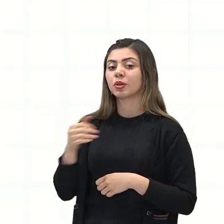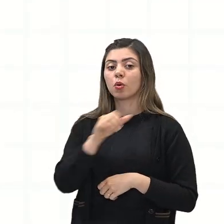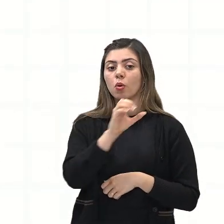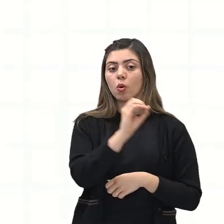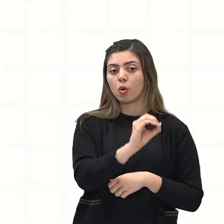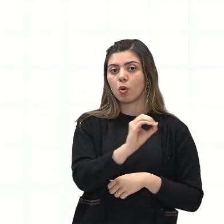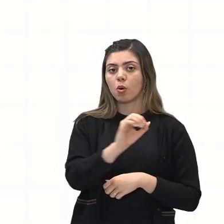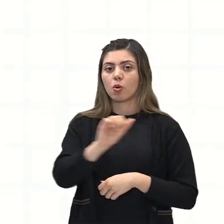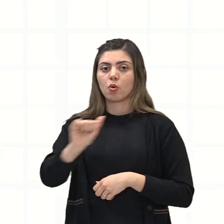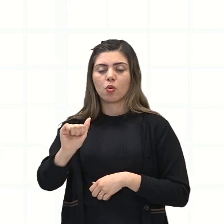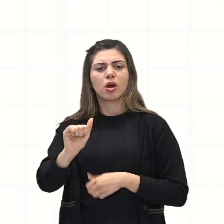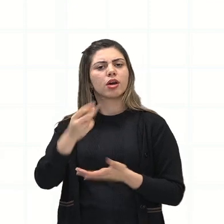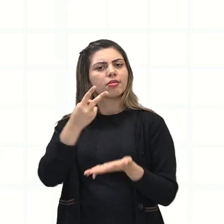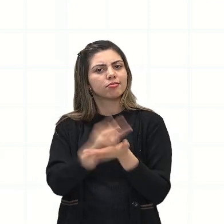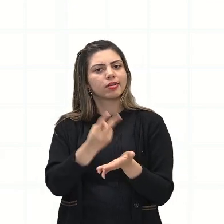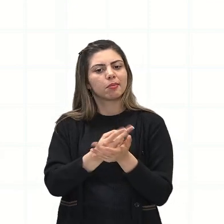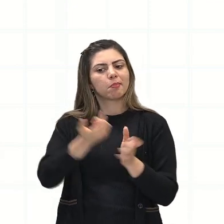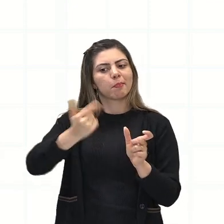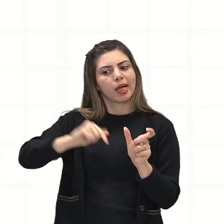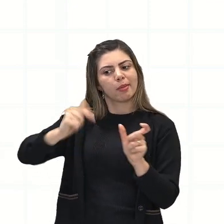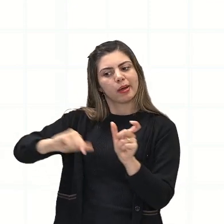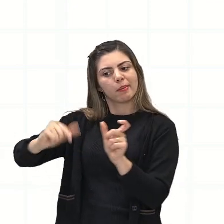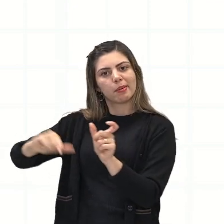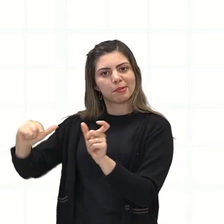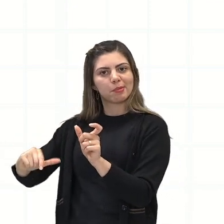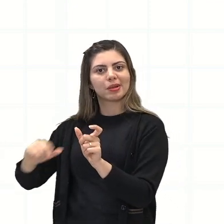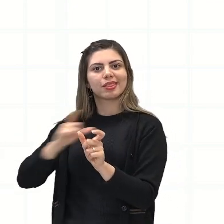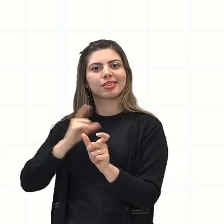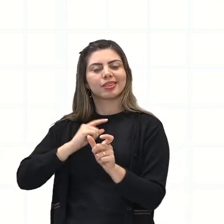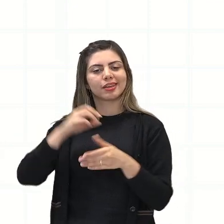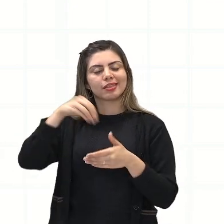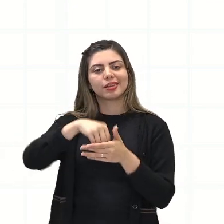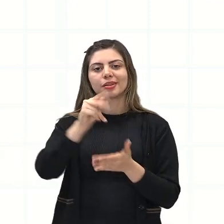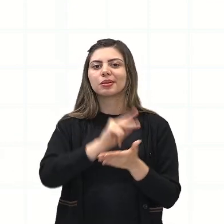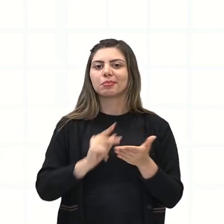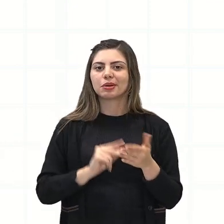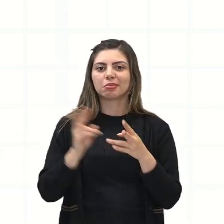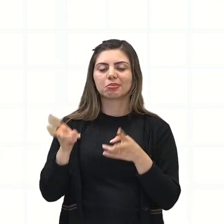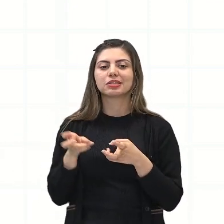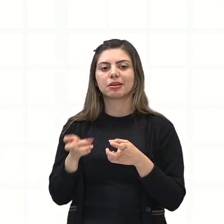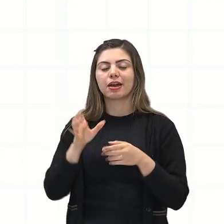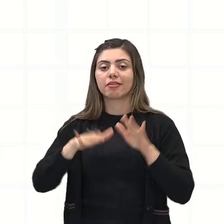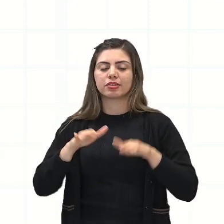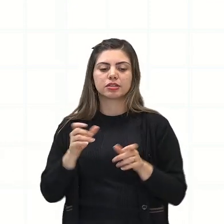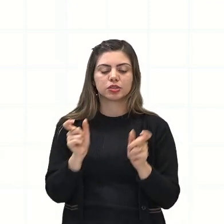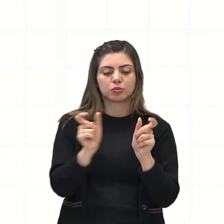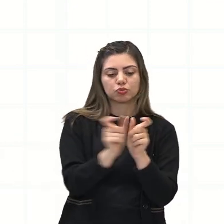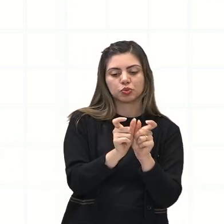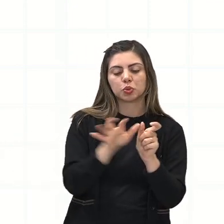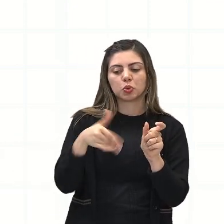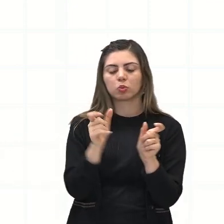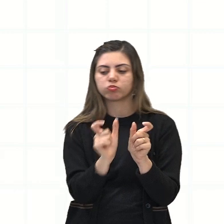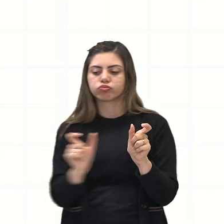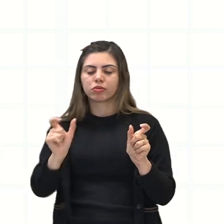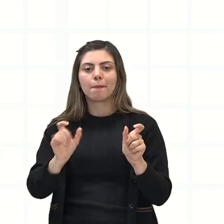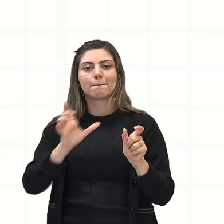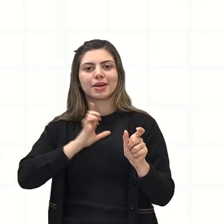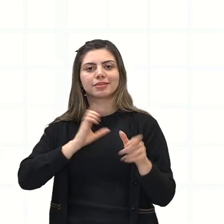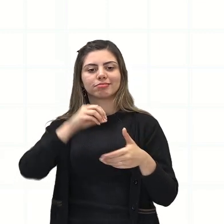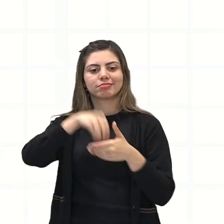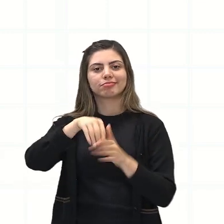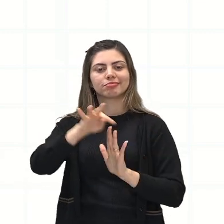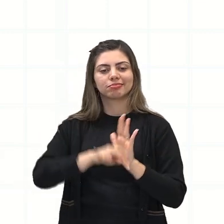A ganham bastante destaque no poema, muitas vezes juntos, outras vezes separados, e basicamente